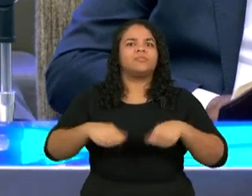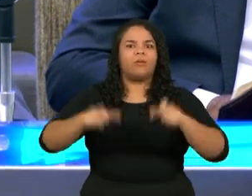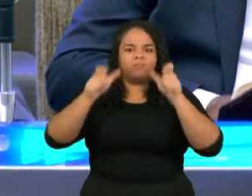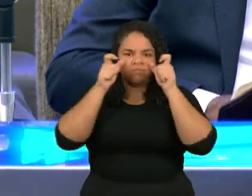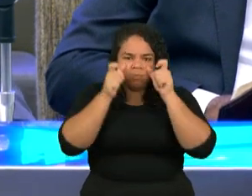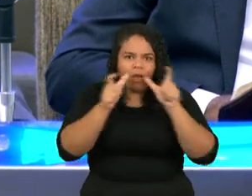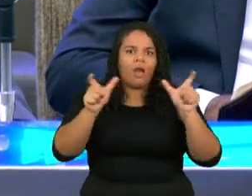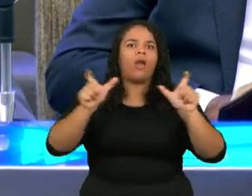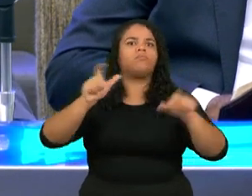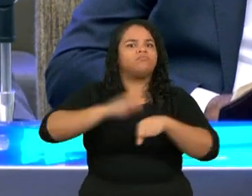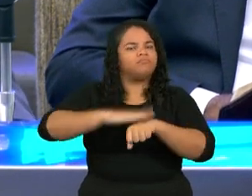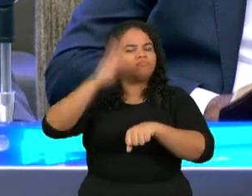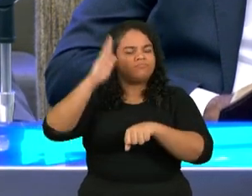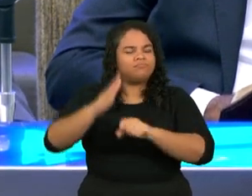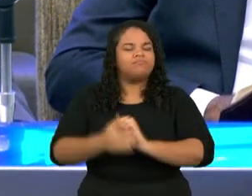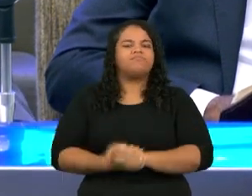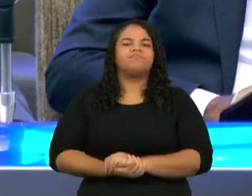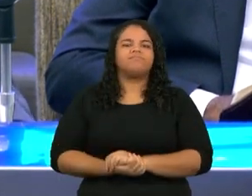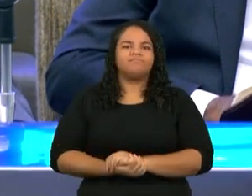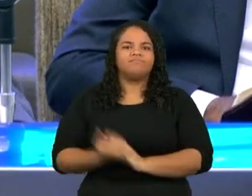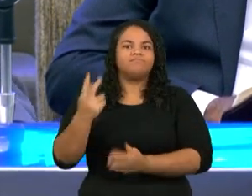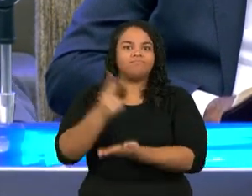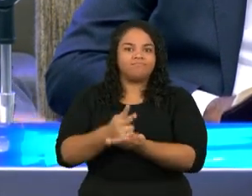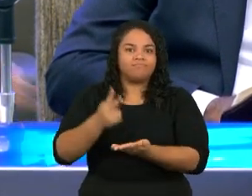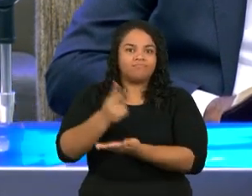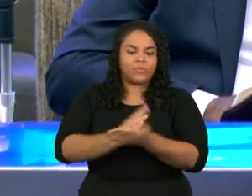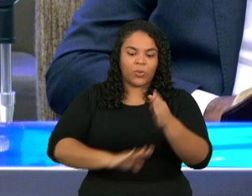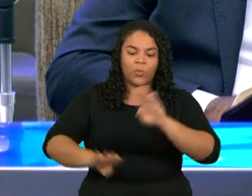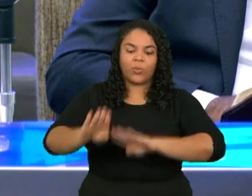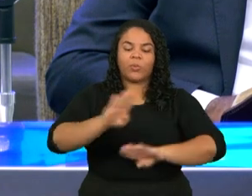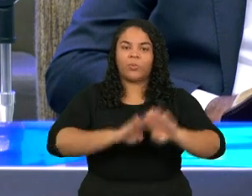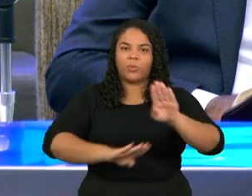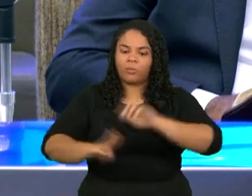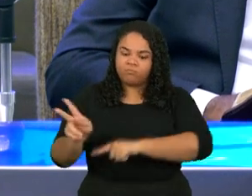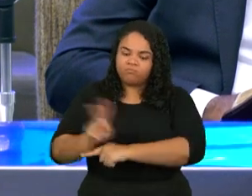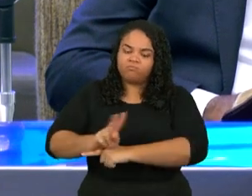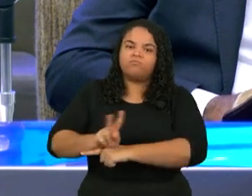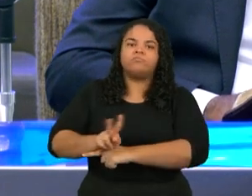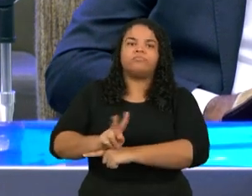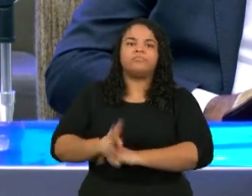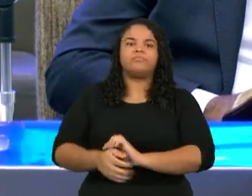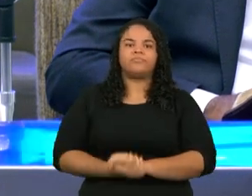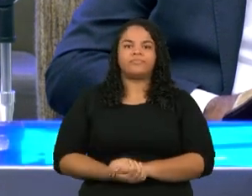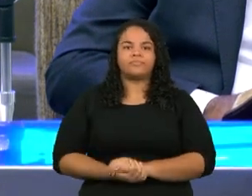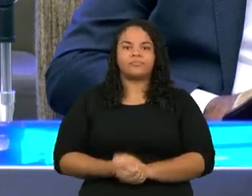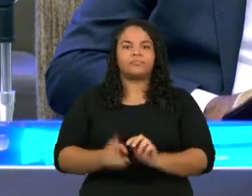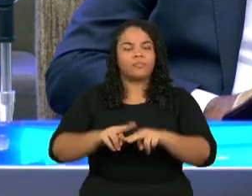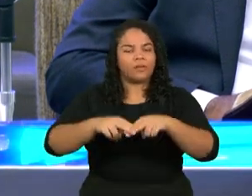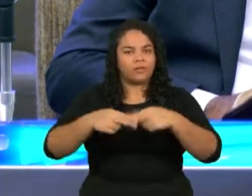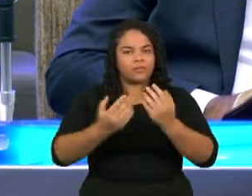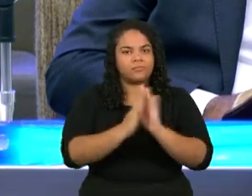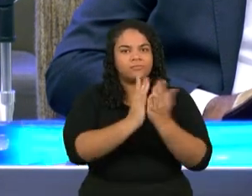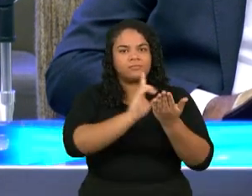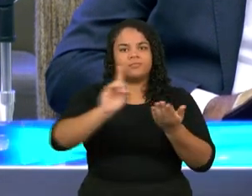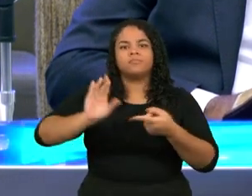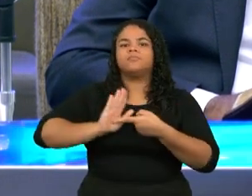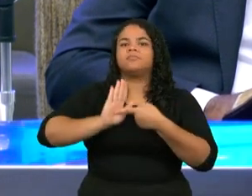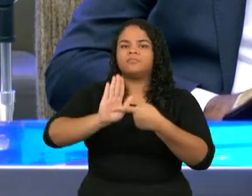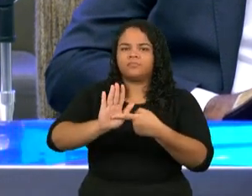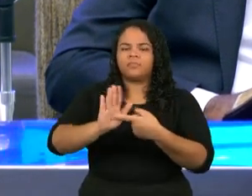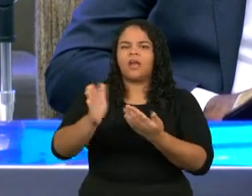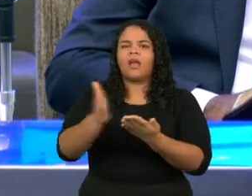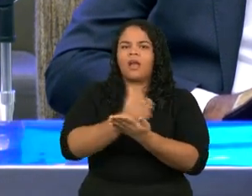estar atentos devemos ter cuidado e é por isso que nós encontramos na Bíblia o exemplo de homens